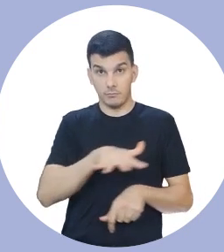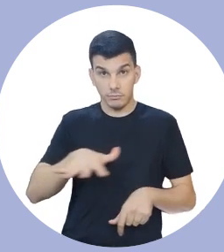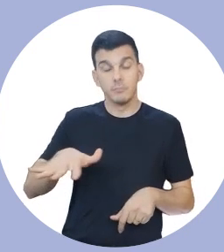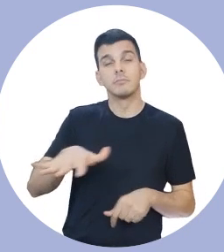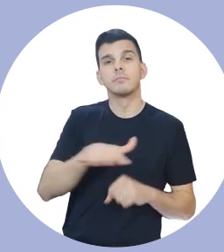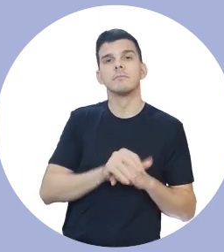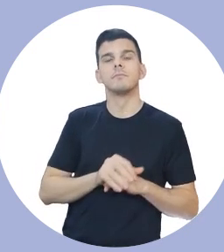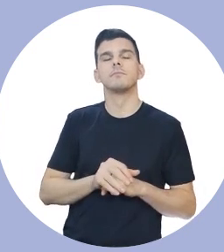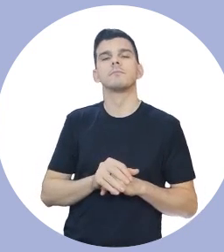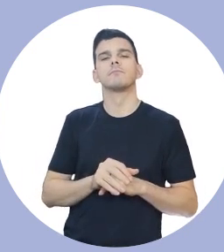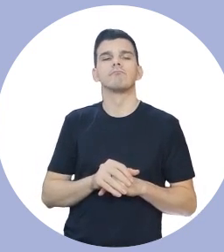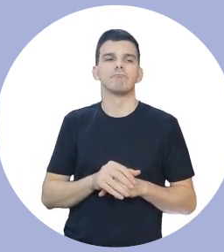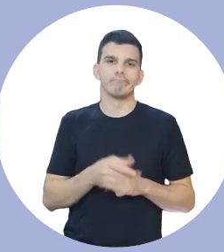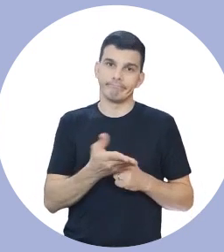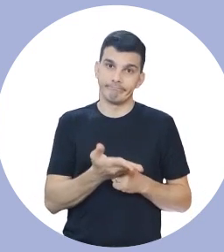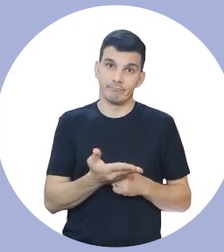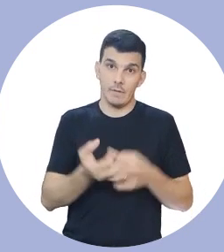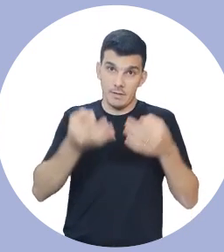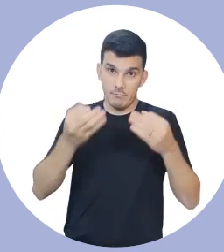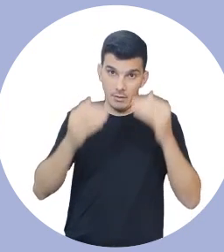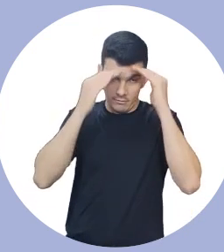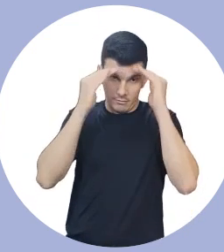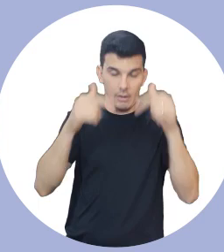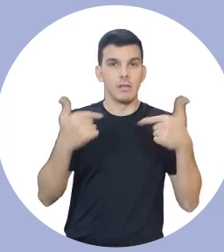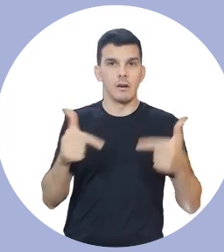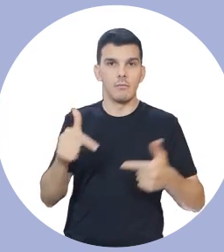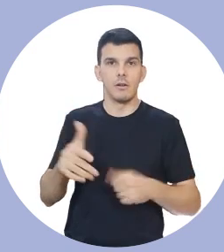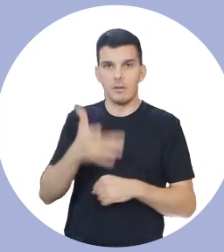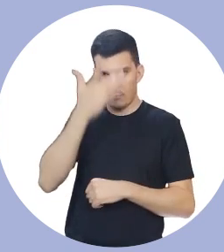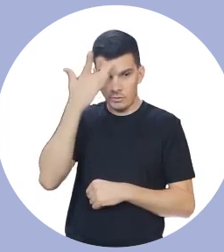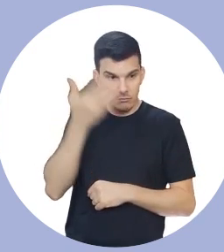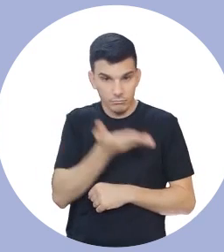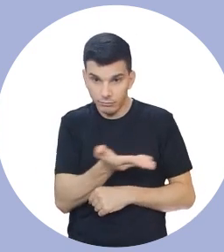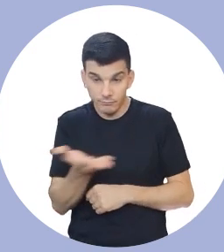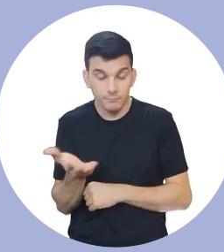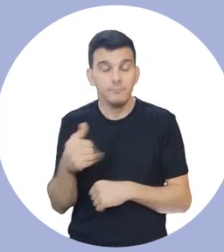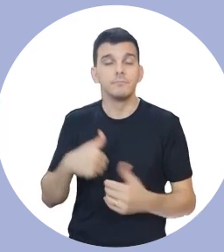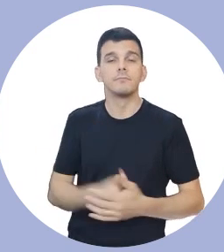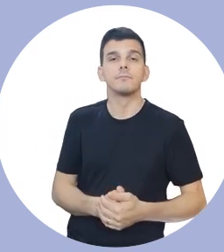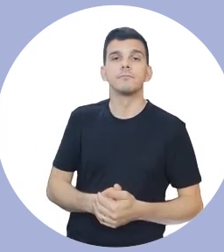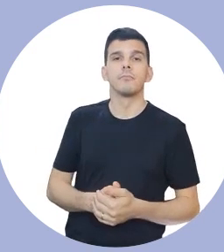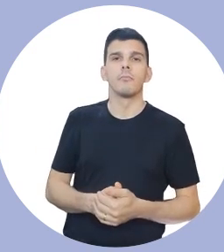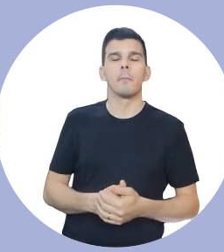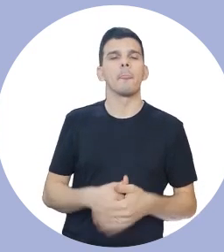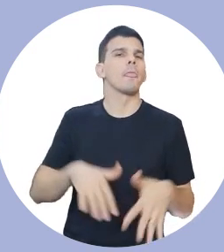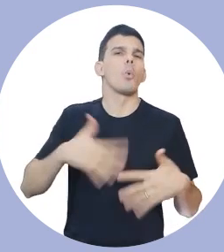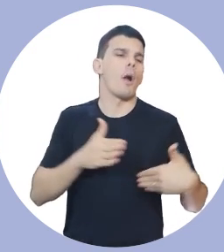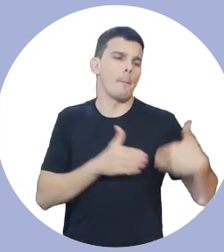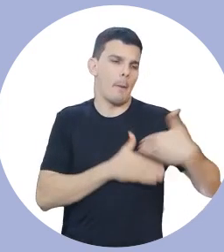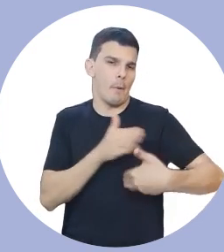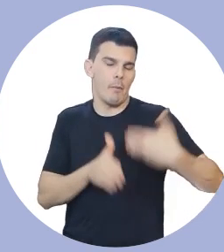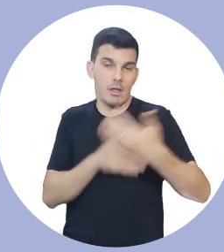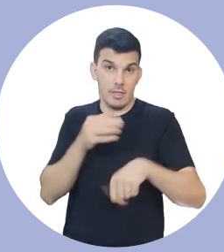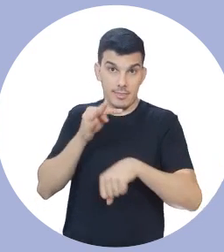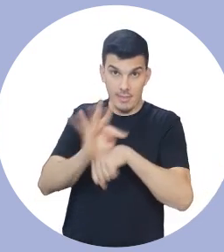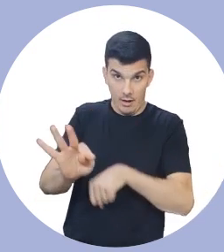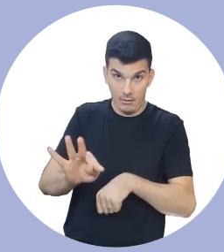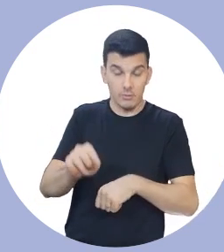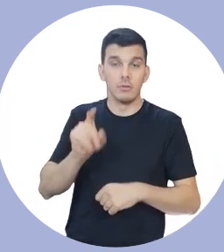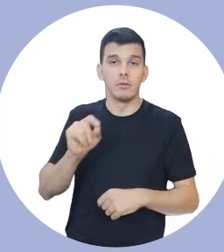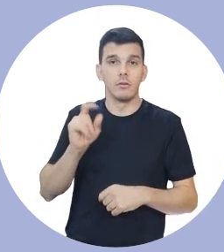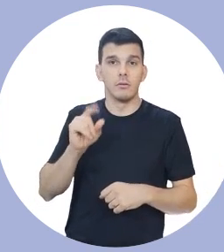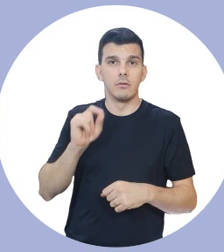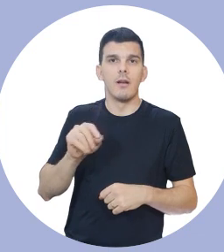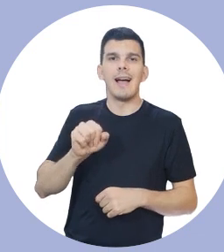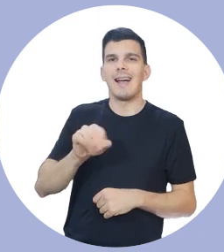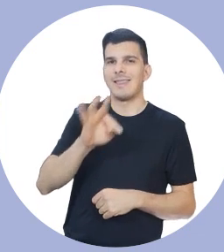paisagem proporcionado nas condições dignas de trabalho para aqueles que subsidiam. Quais procedimentos